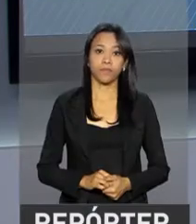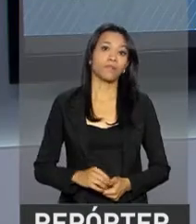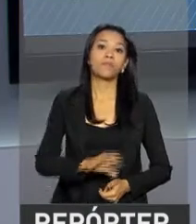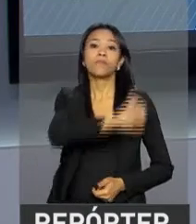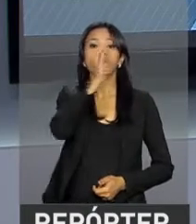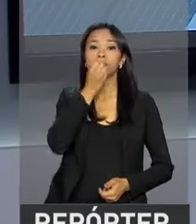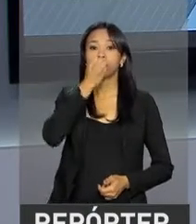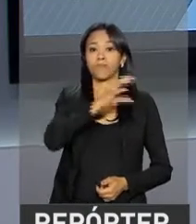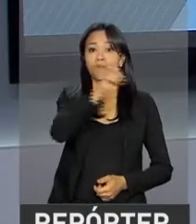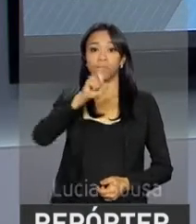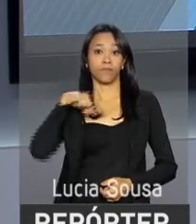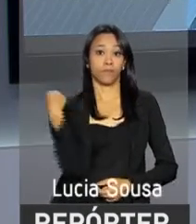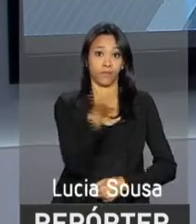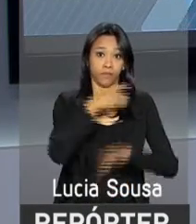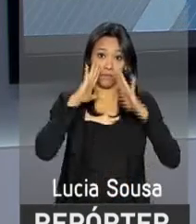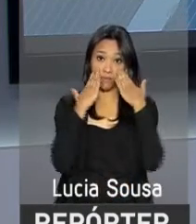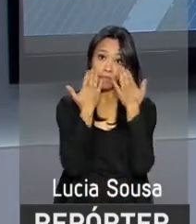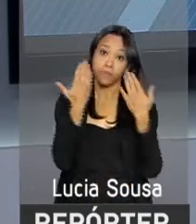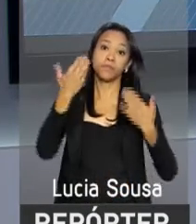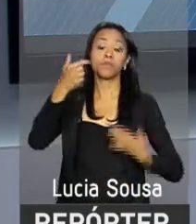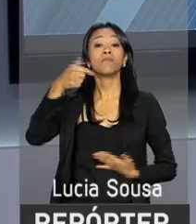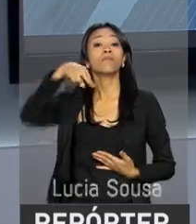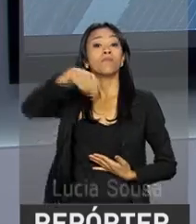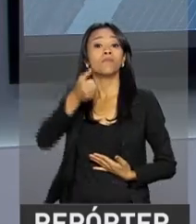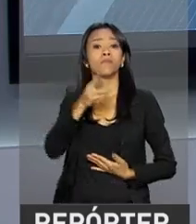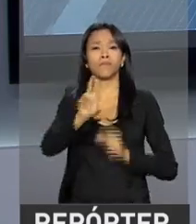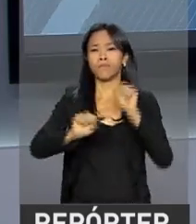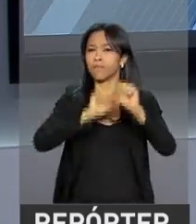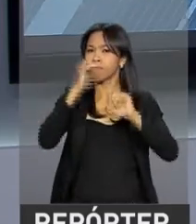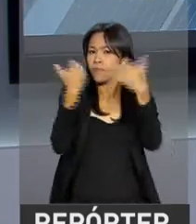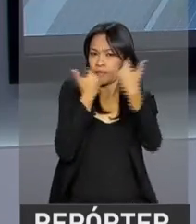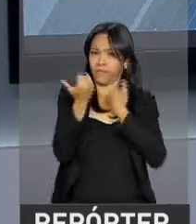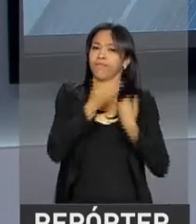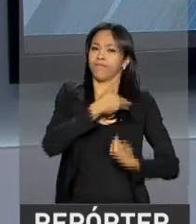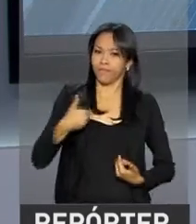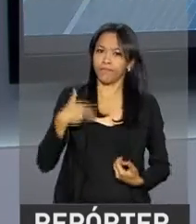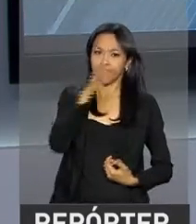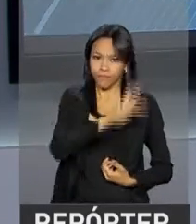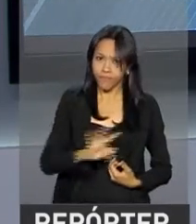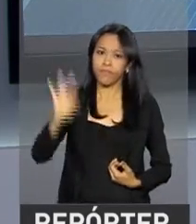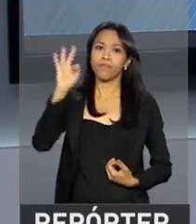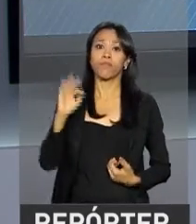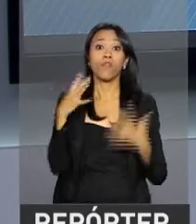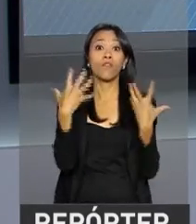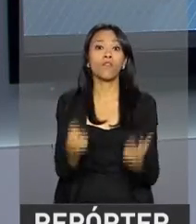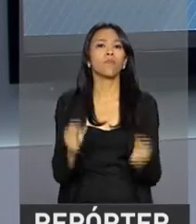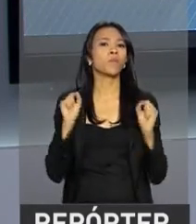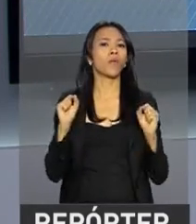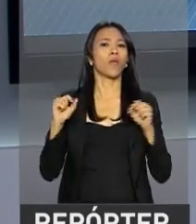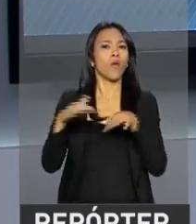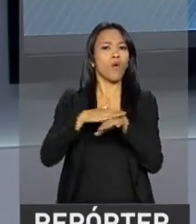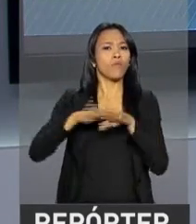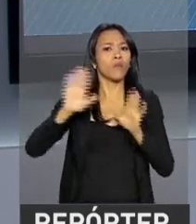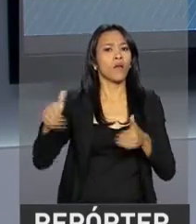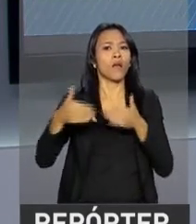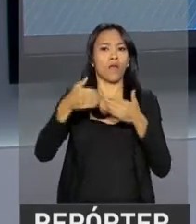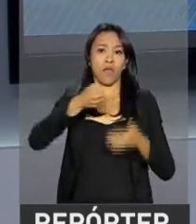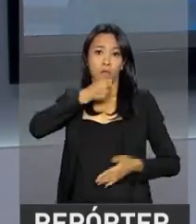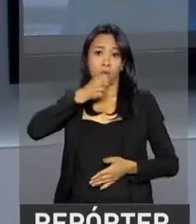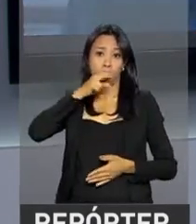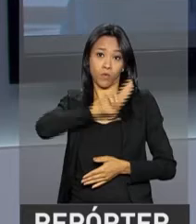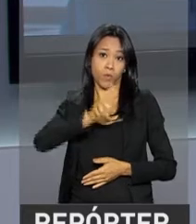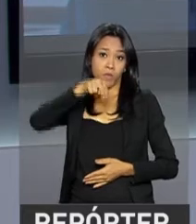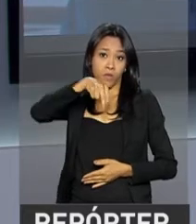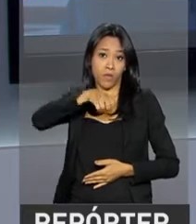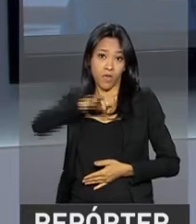Olá, bom dia. Estamos de volta com o repórter NBR e as notícias do governo federal. Nós vamos conversar agora com o repórter Ney Pereira, ele